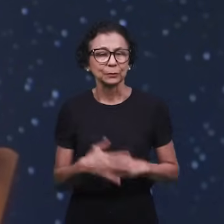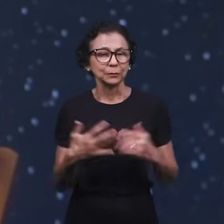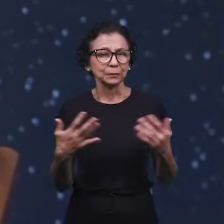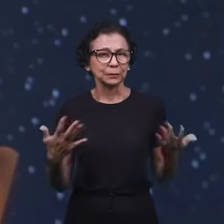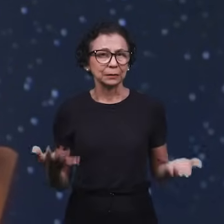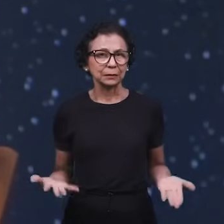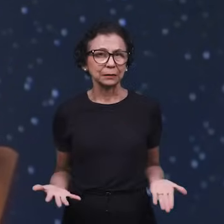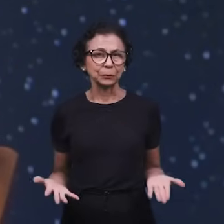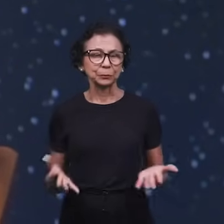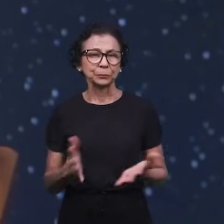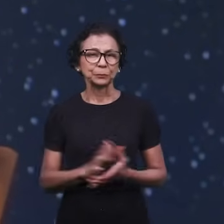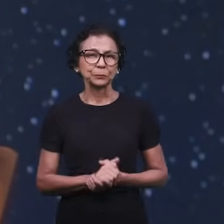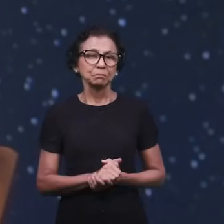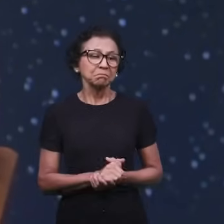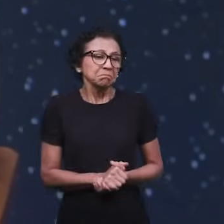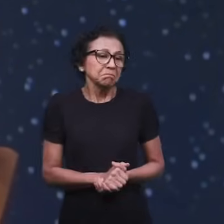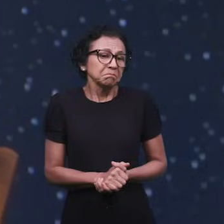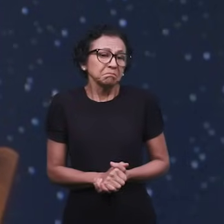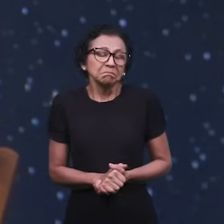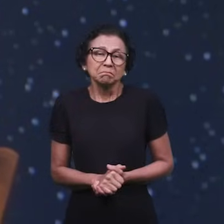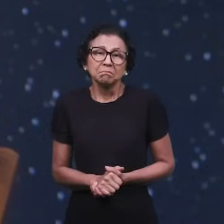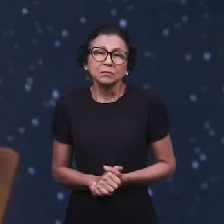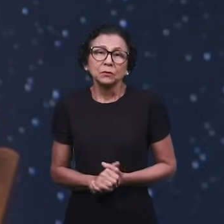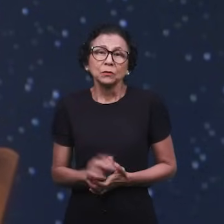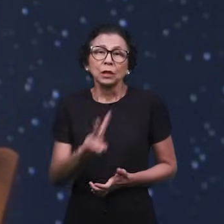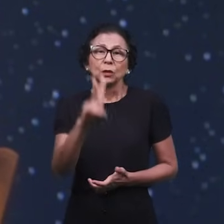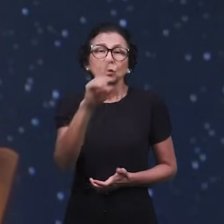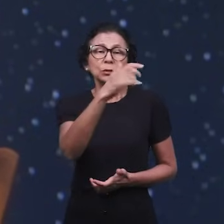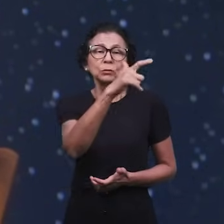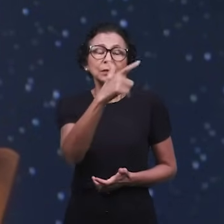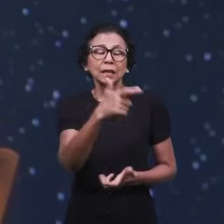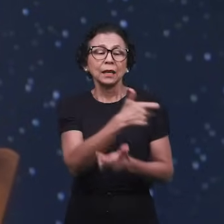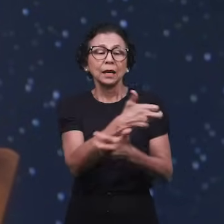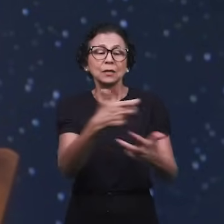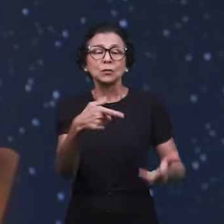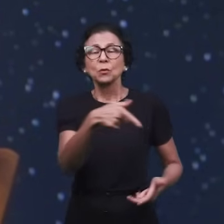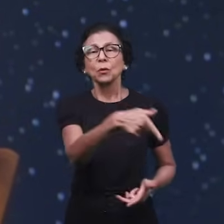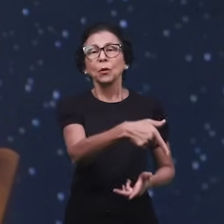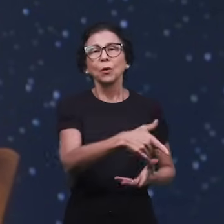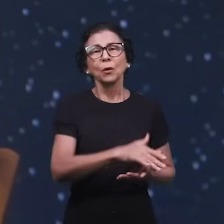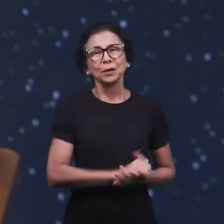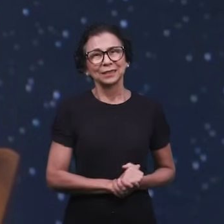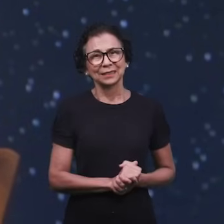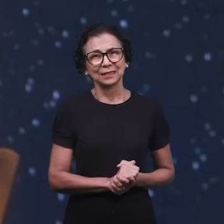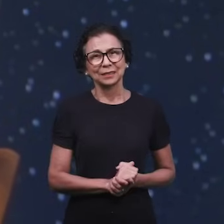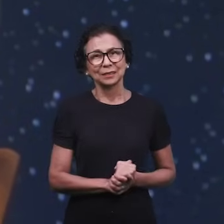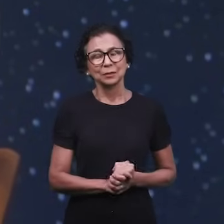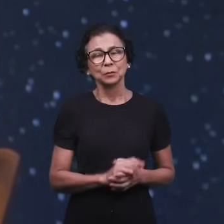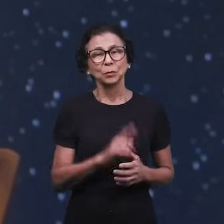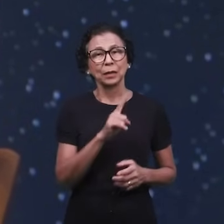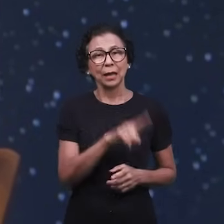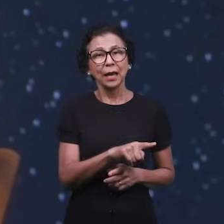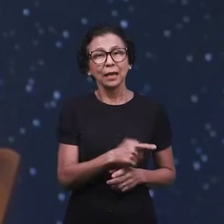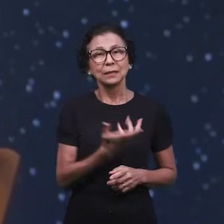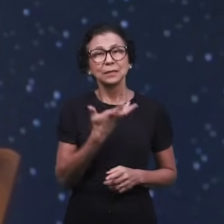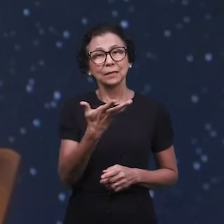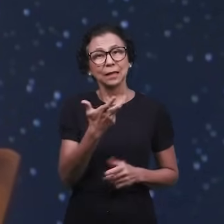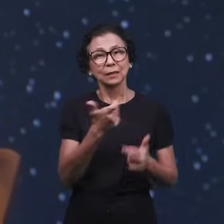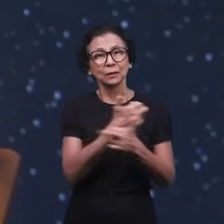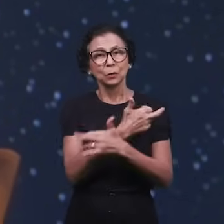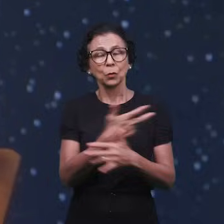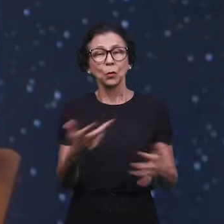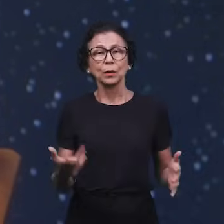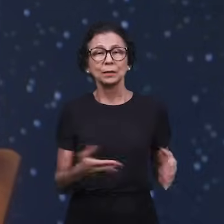aquilo que se busca, é vão. Por que é vão? Porque é para esta vida, é para